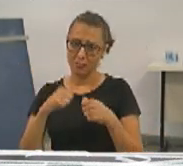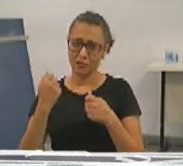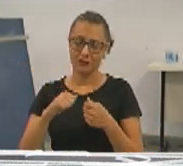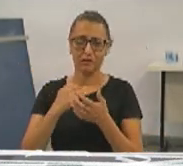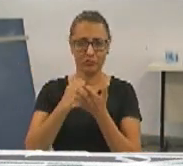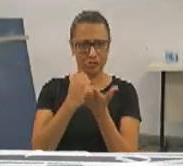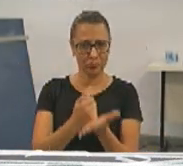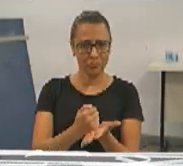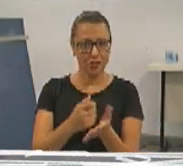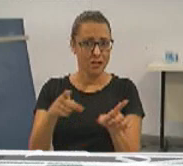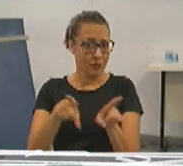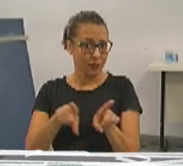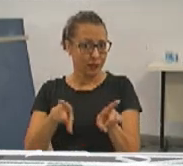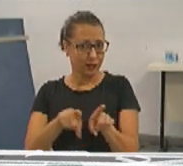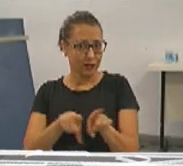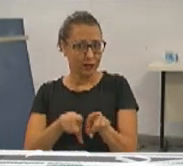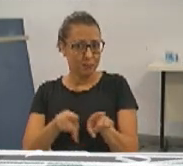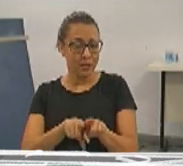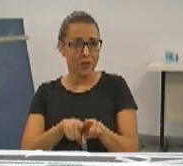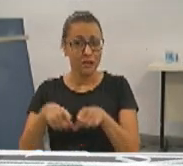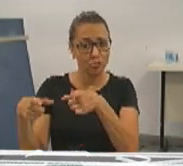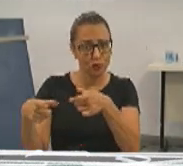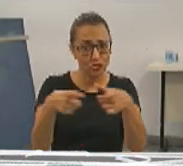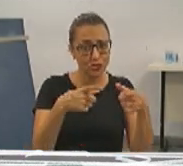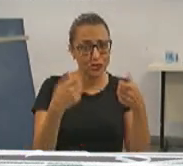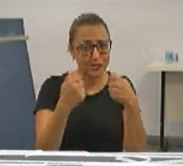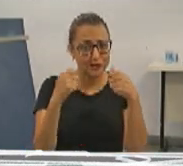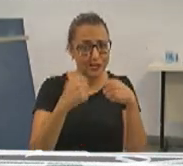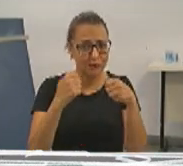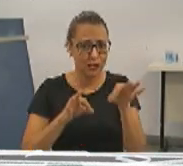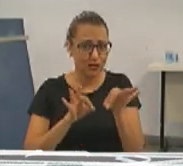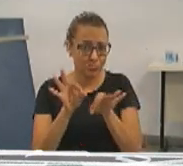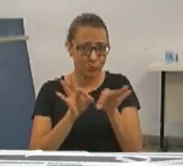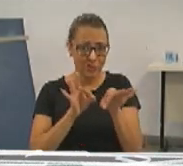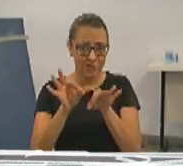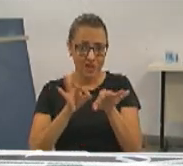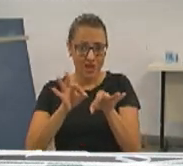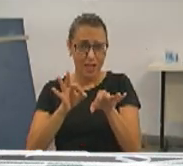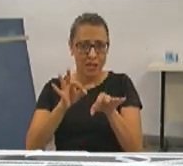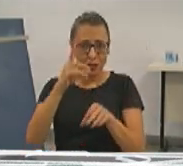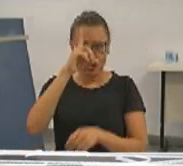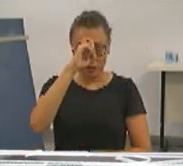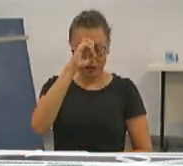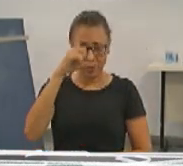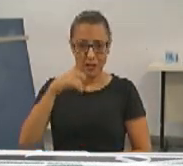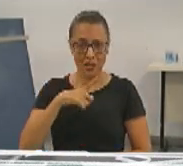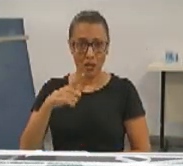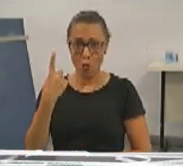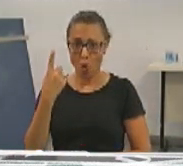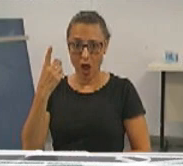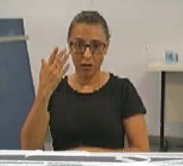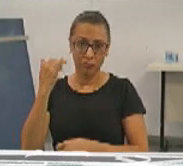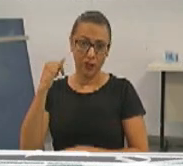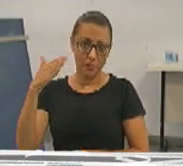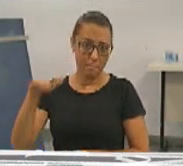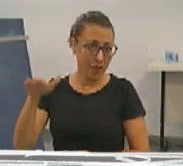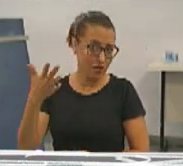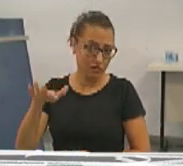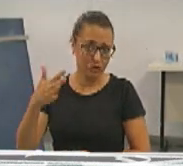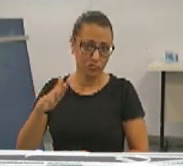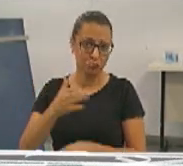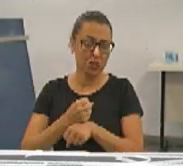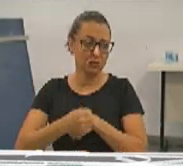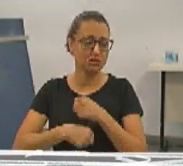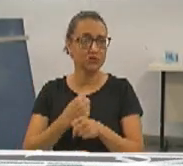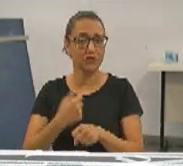À frente da divisão de logística e infraestrutura hospitalar, por meio de 1 ano e meio, participei de várias ações,